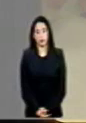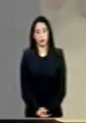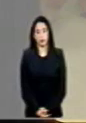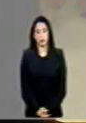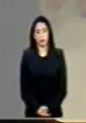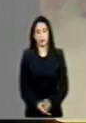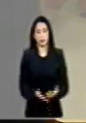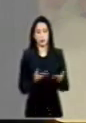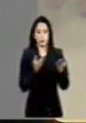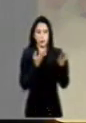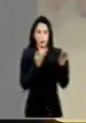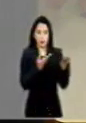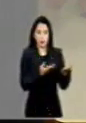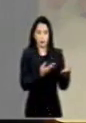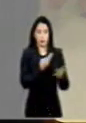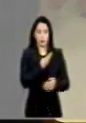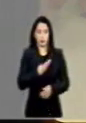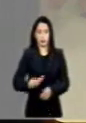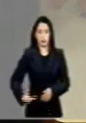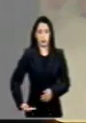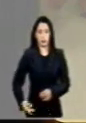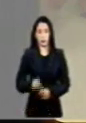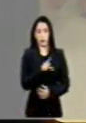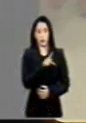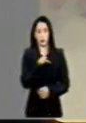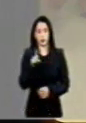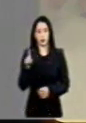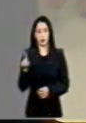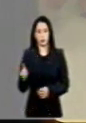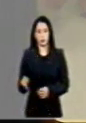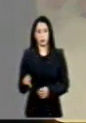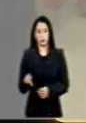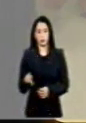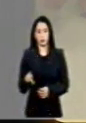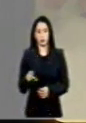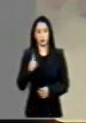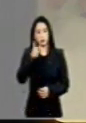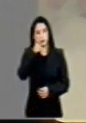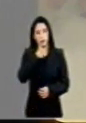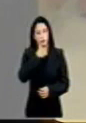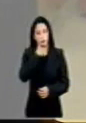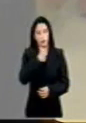Excelentíssimo senhor ministro-presidente, excelentíssimas senhoras ministras,